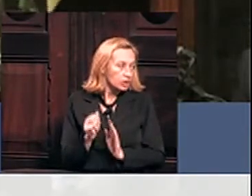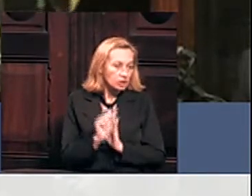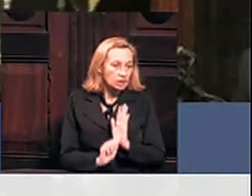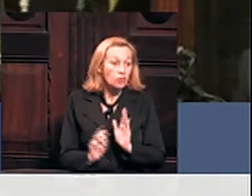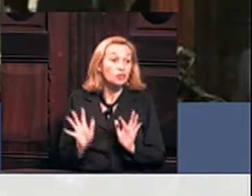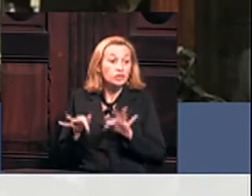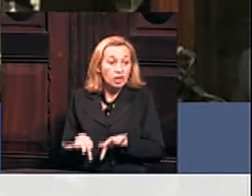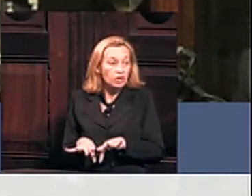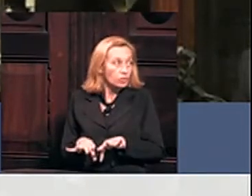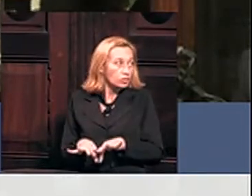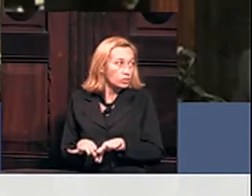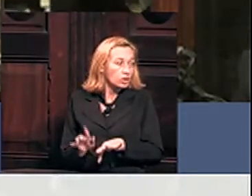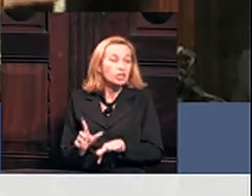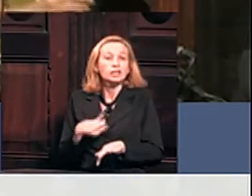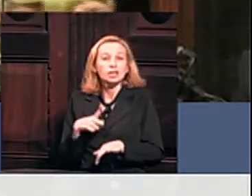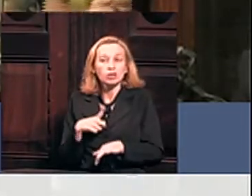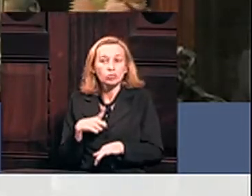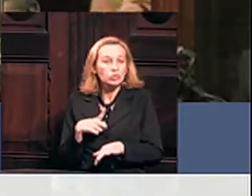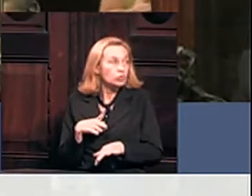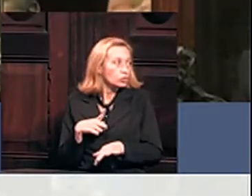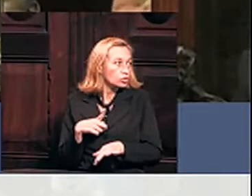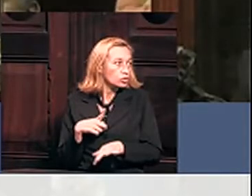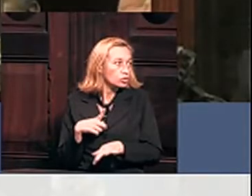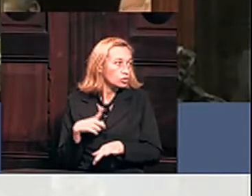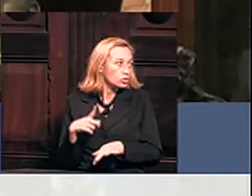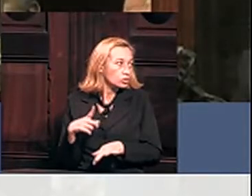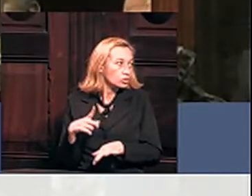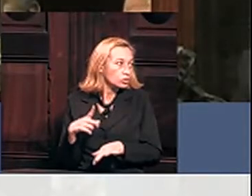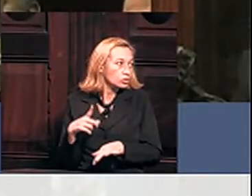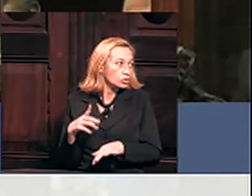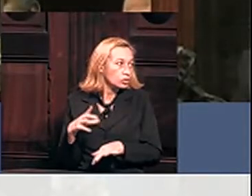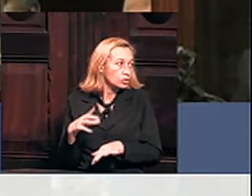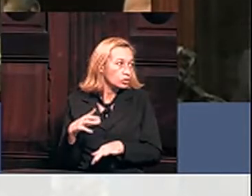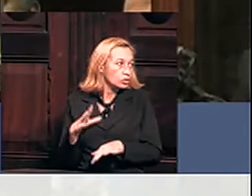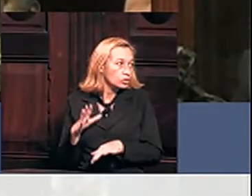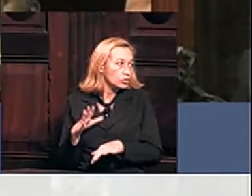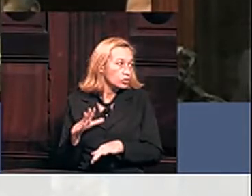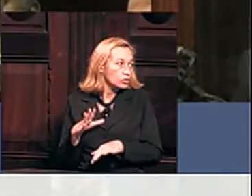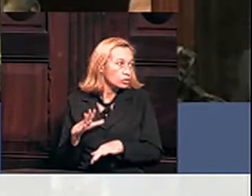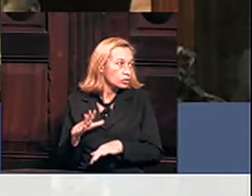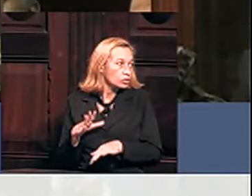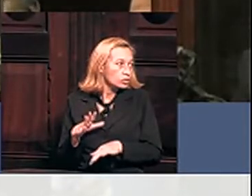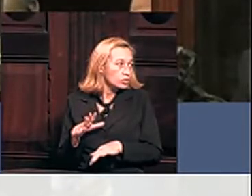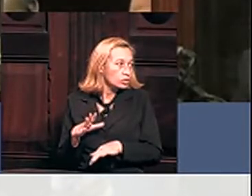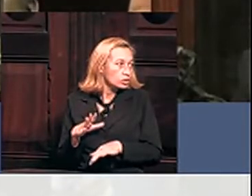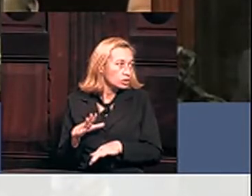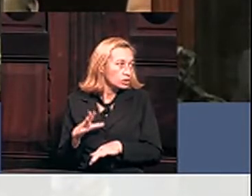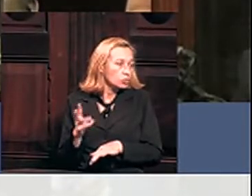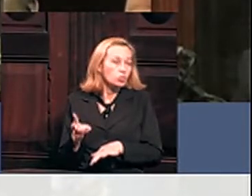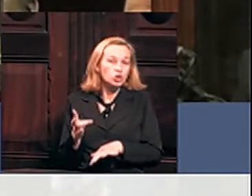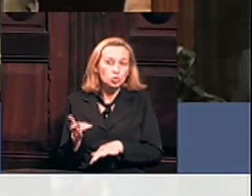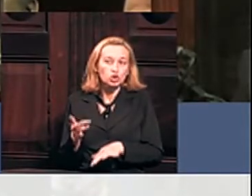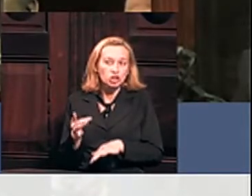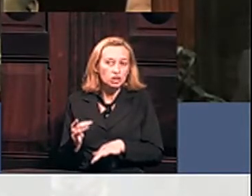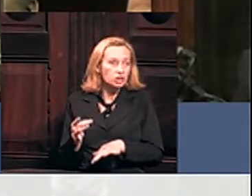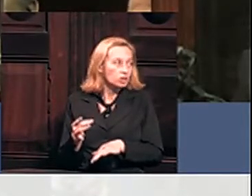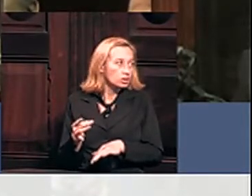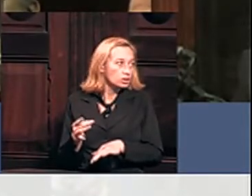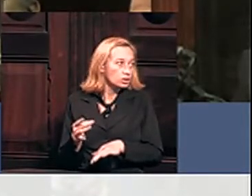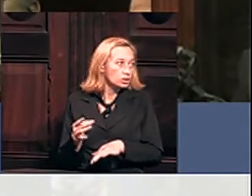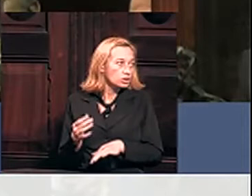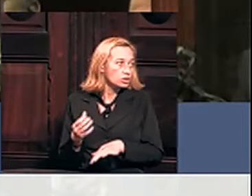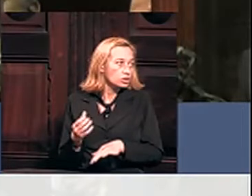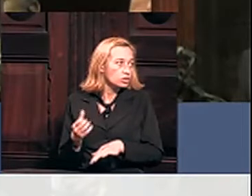final e temos regime de urgência, a gente não vai poder, mas são uma, duas, três, quatro, cinco,